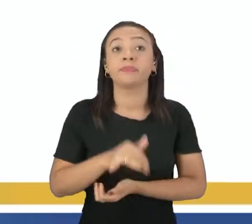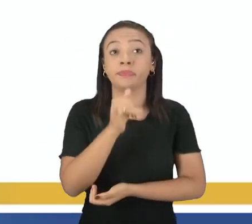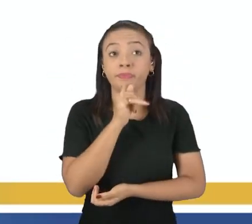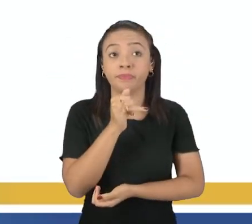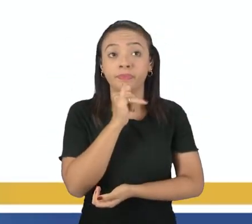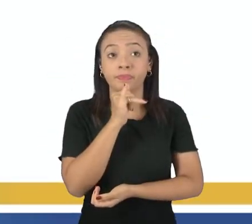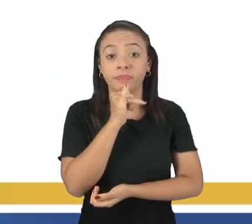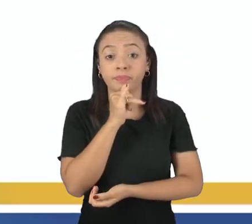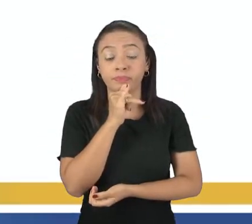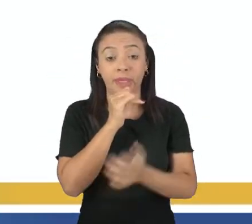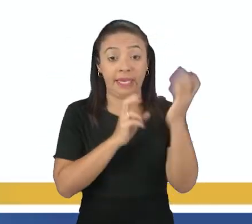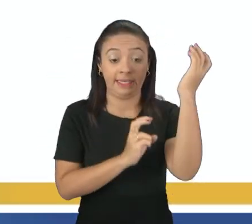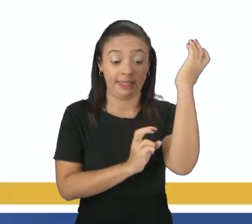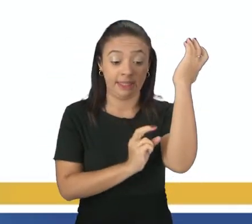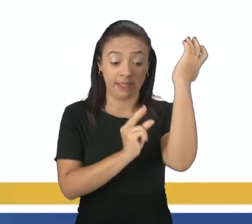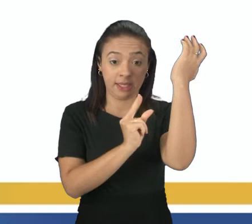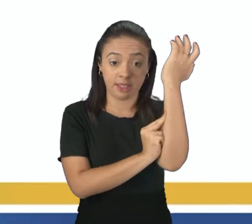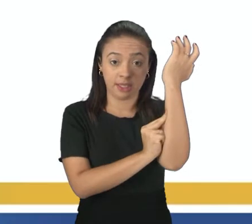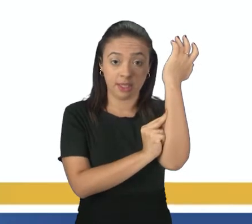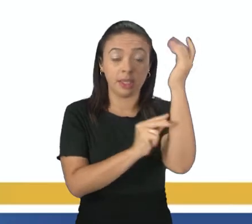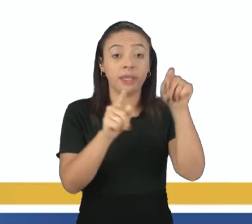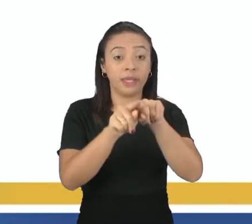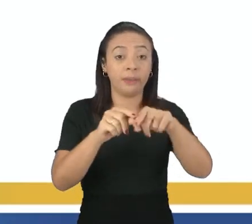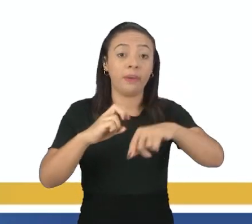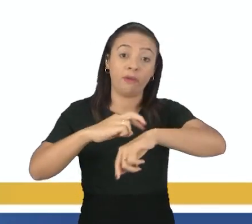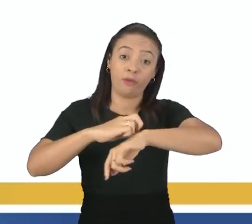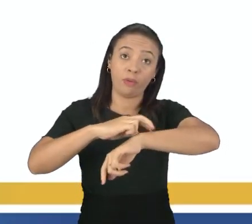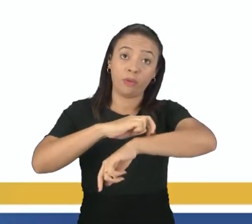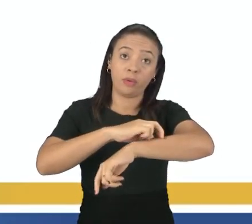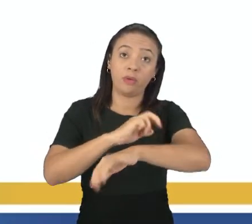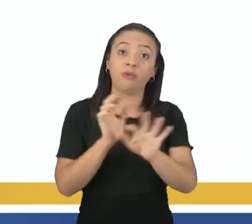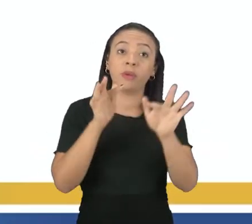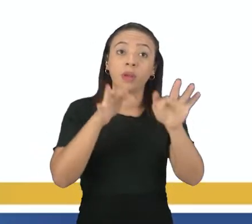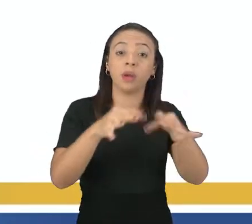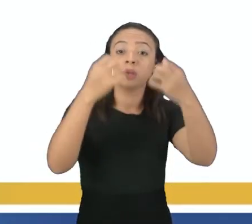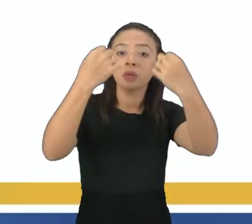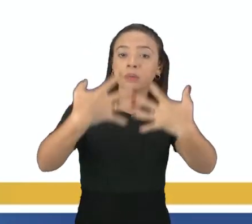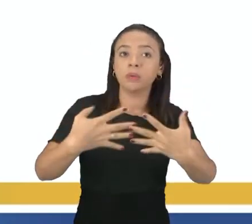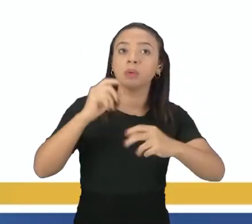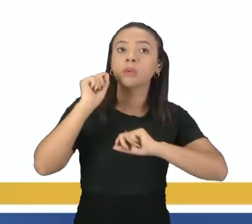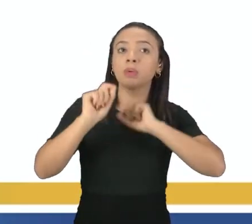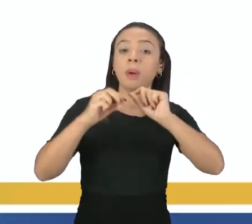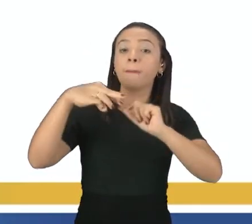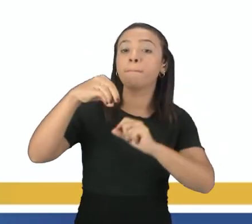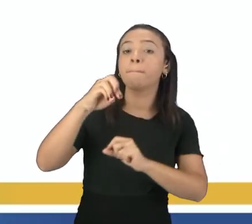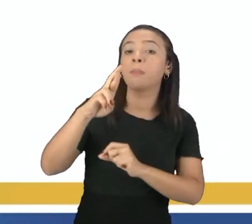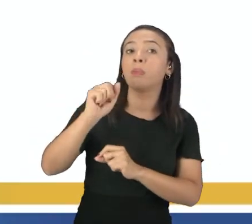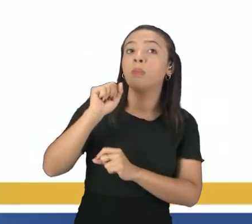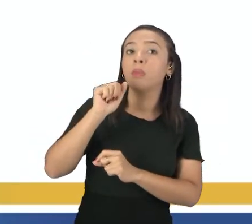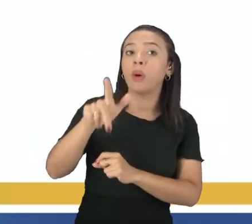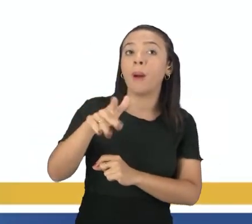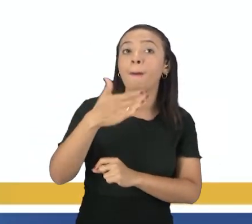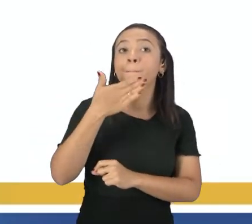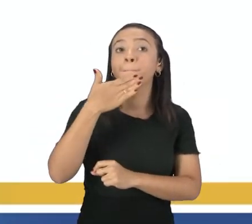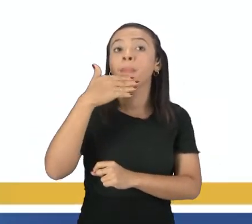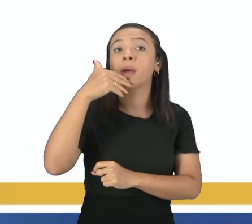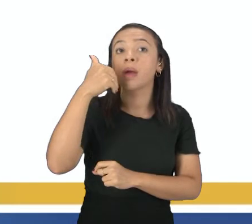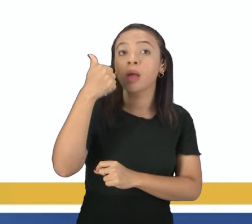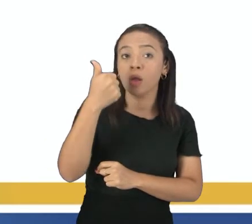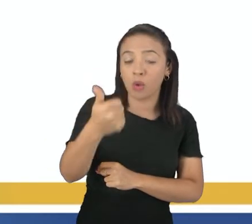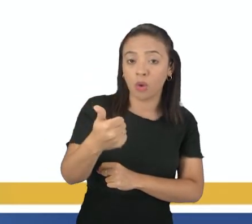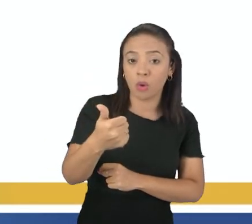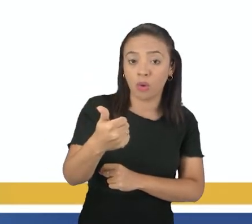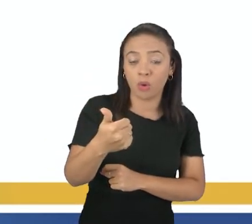exemplo, a cigarra e a formiga, né? Ela finaliza com a moral dizendo, moral, é o melhor